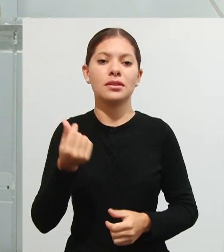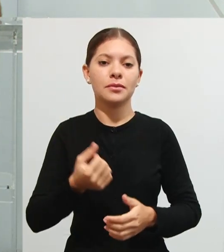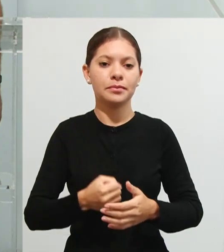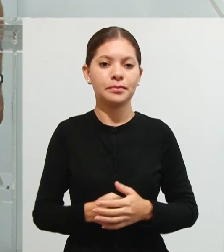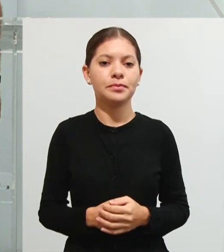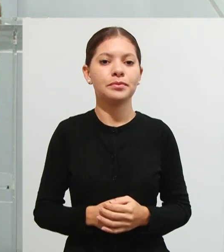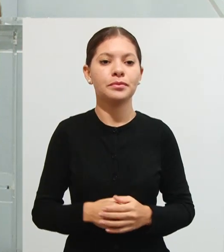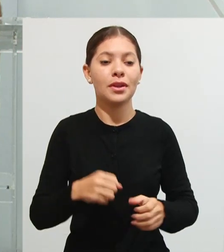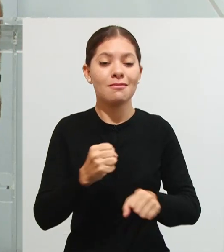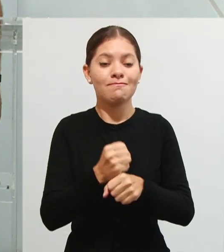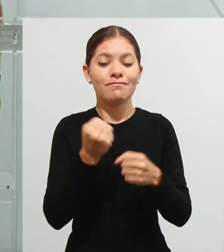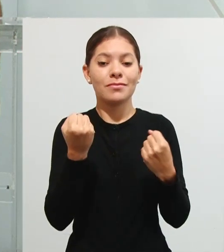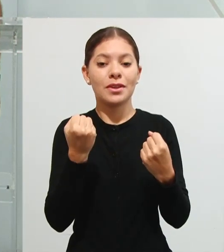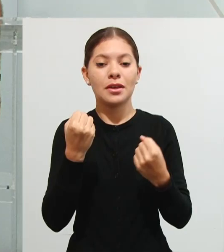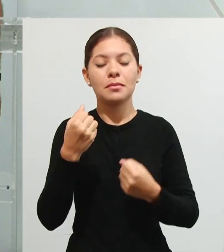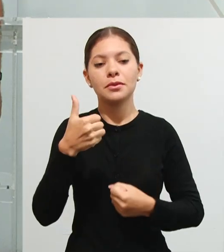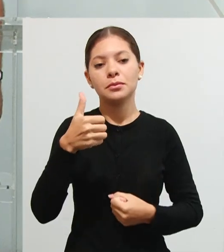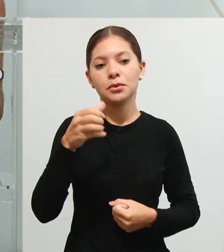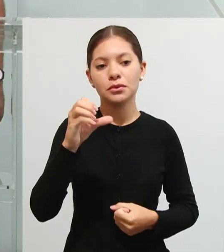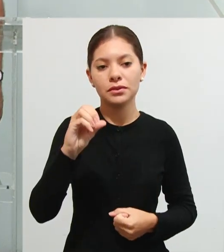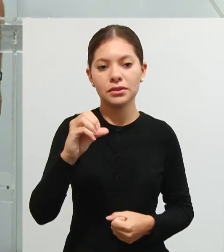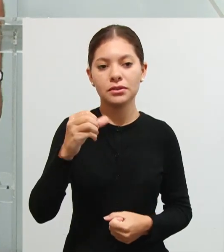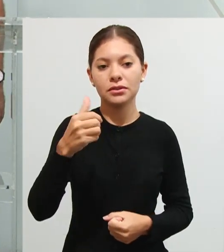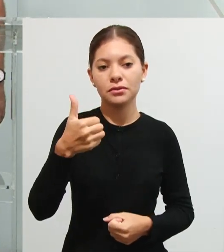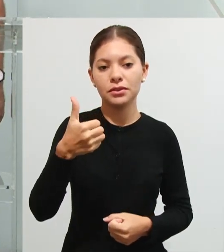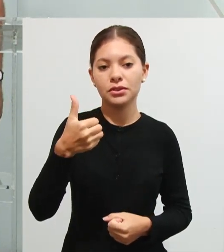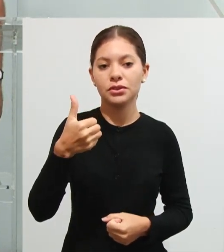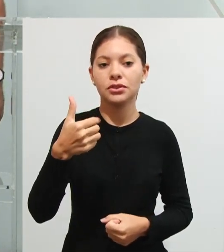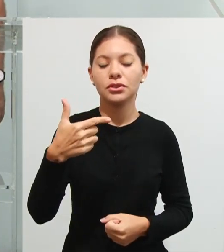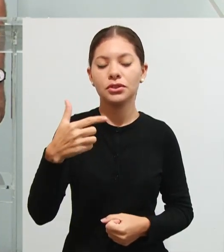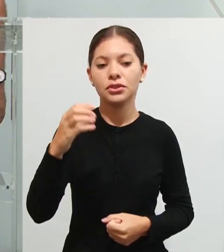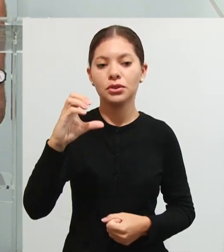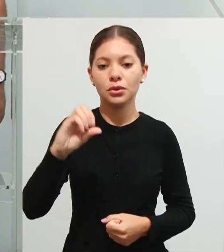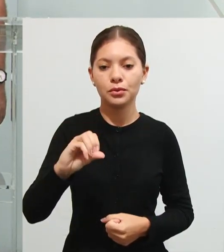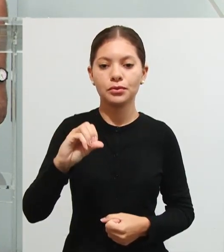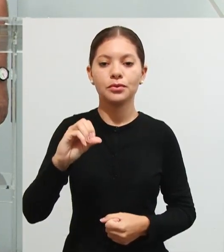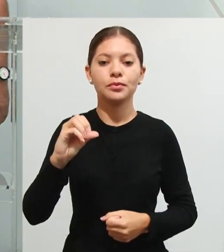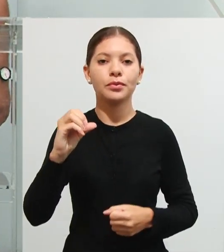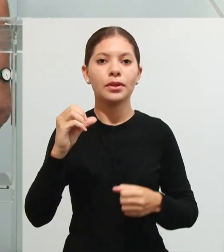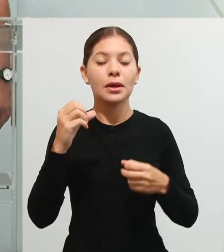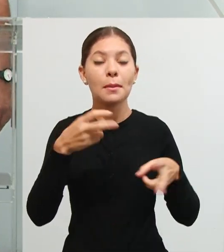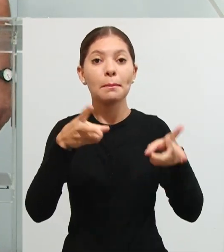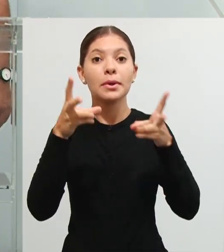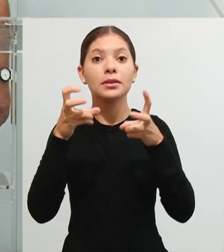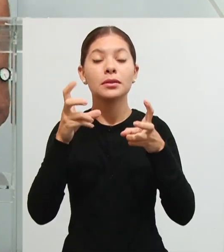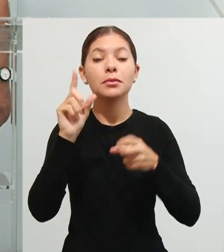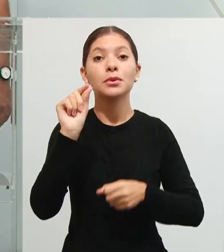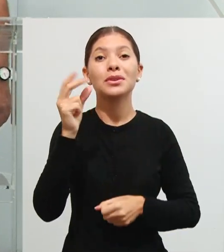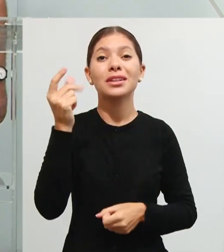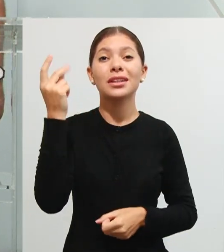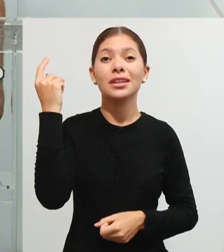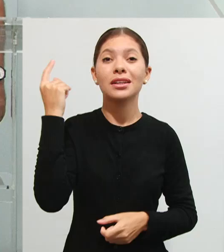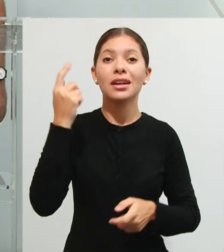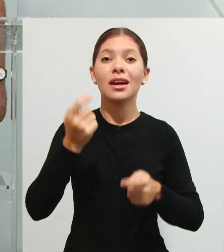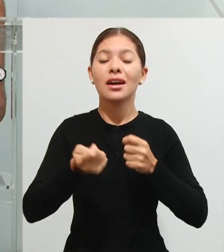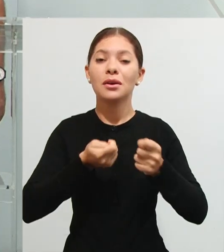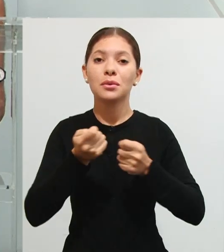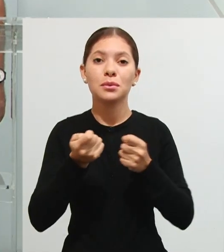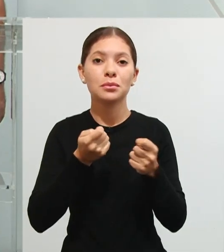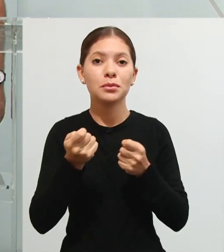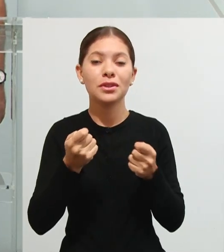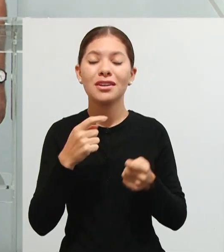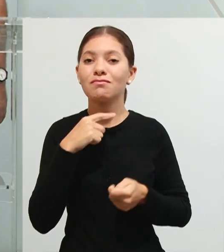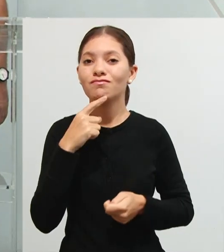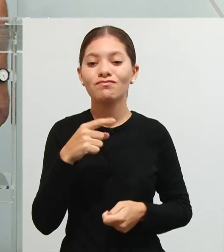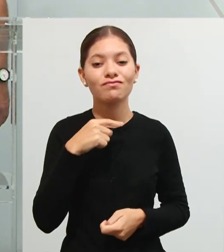Bolsa de 1929. Nesse momento, percebeu-se que a economia não tem como